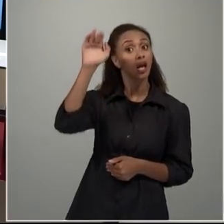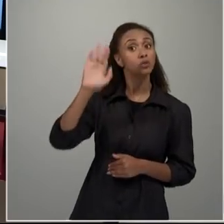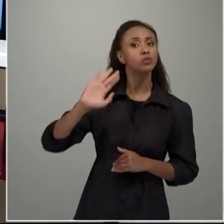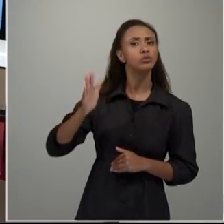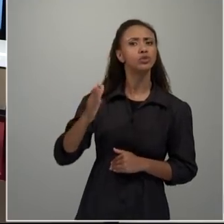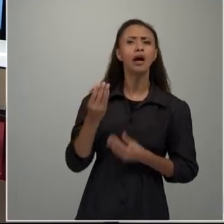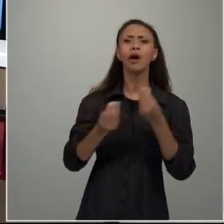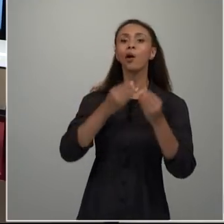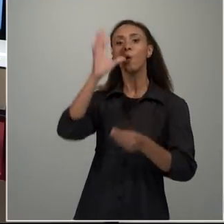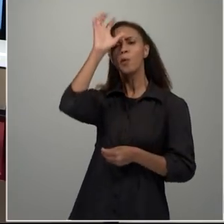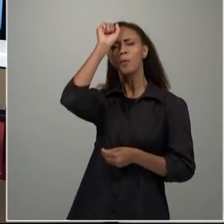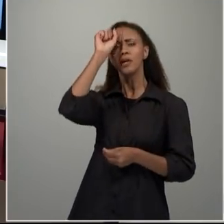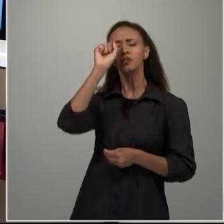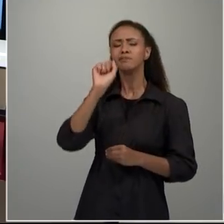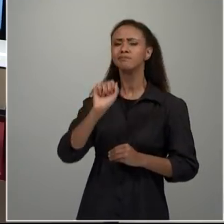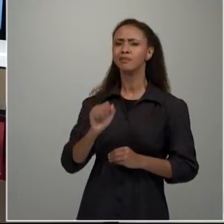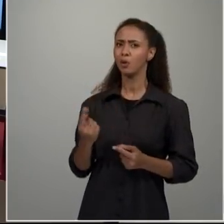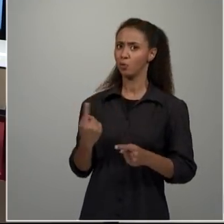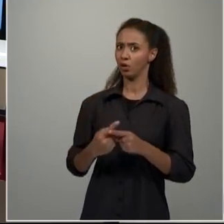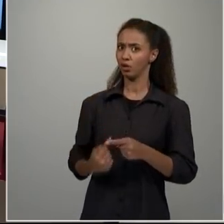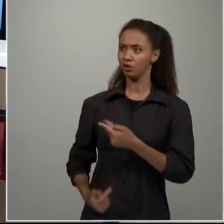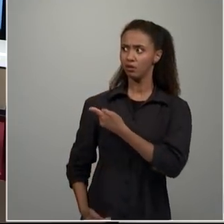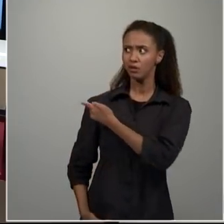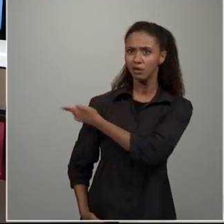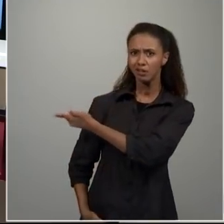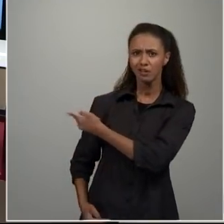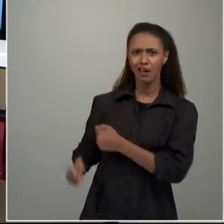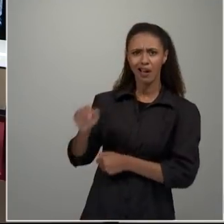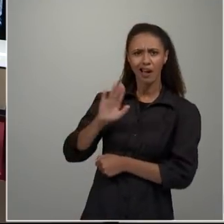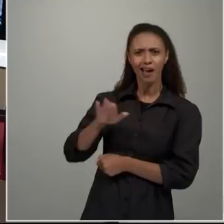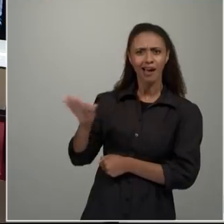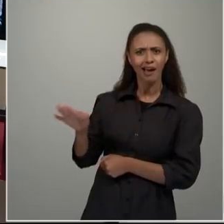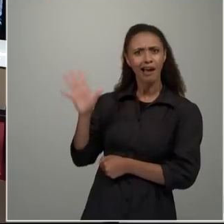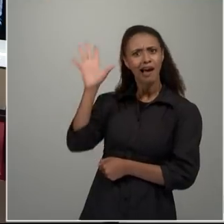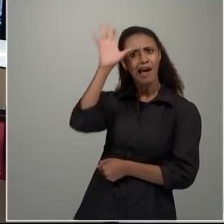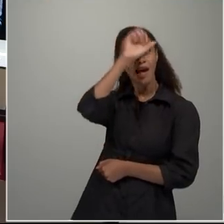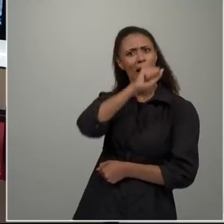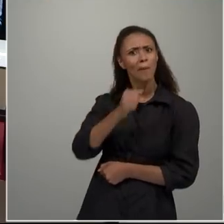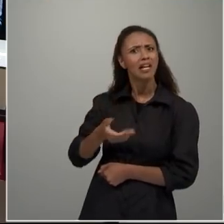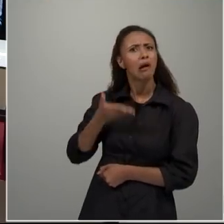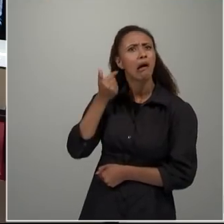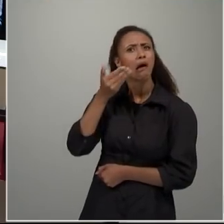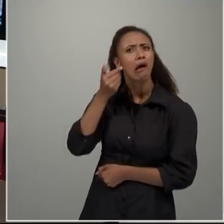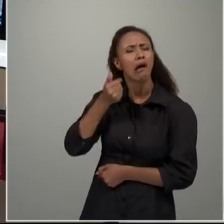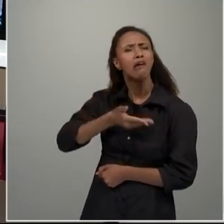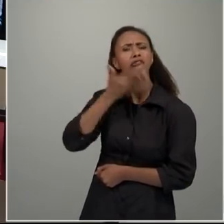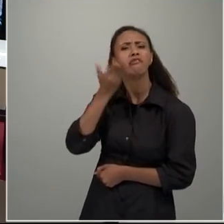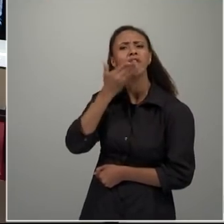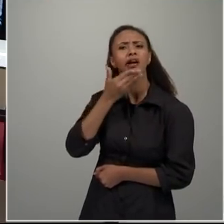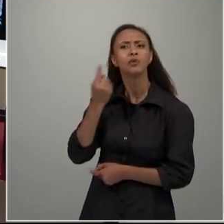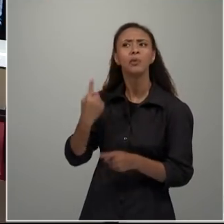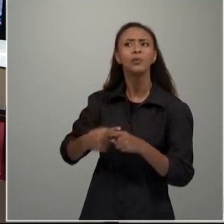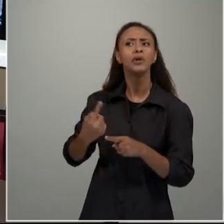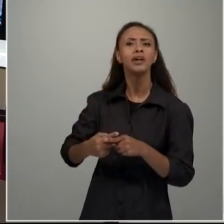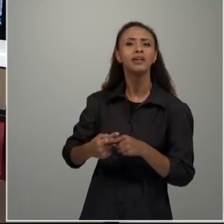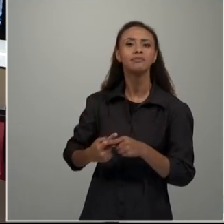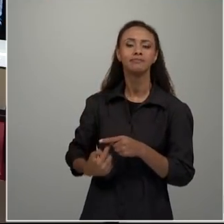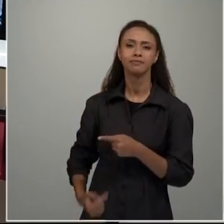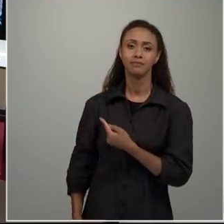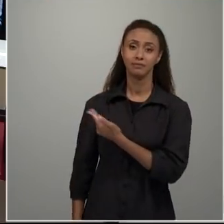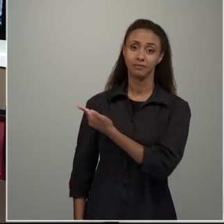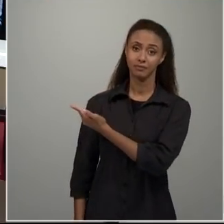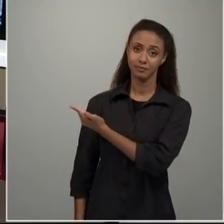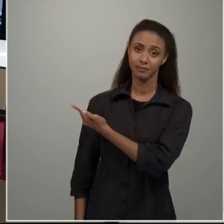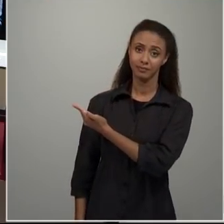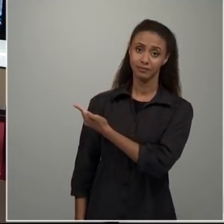molecada que aprendi com tanta freqüência e com tanta facilidade porque ó olha o mundo deles é um pouco diferente do